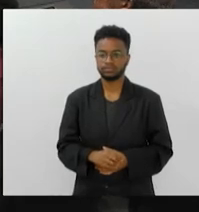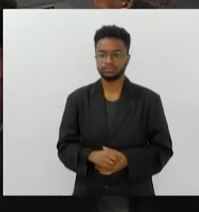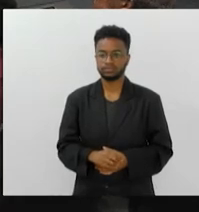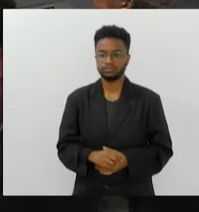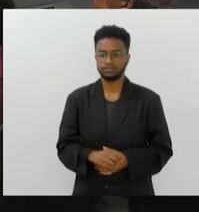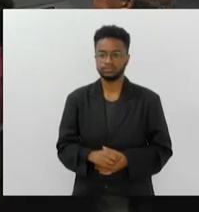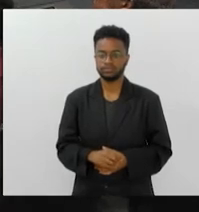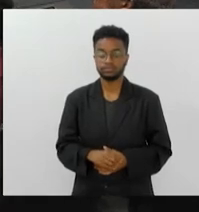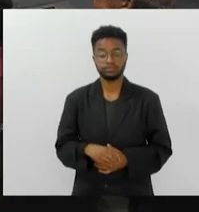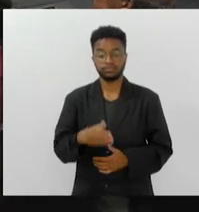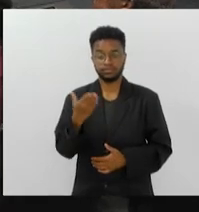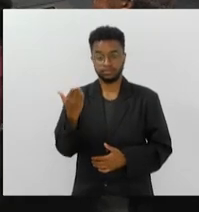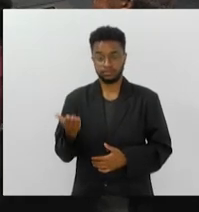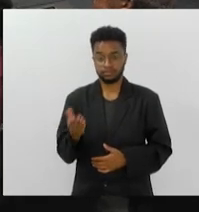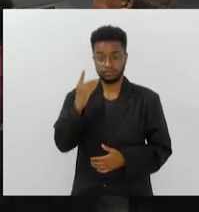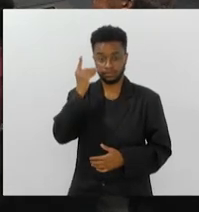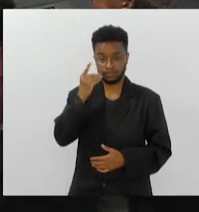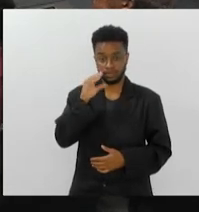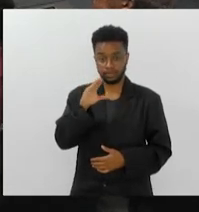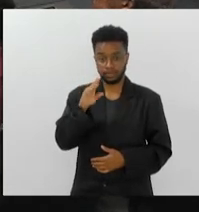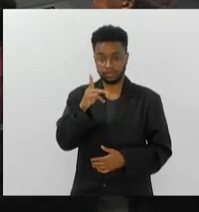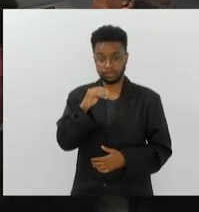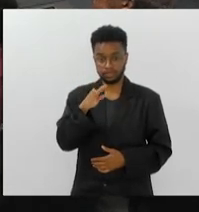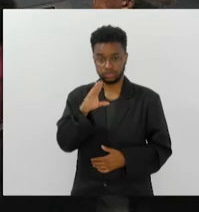Excelentíssimo deputado Chico Machado,